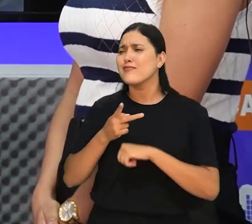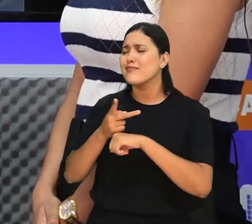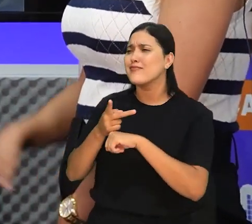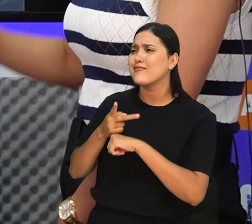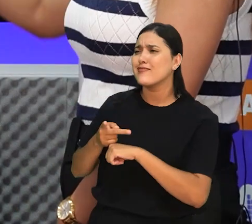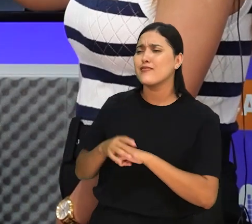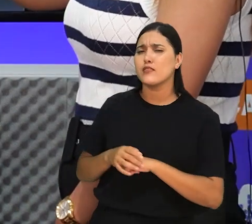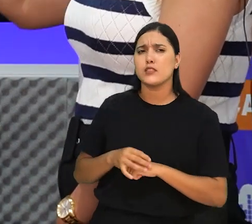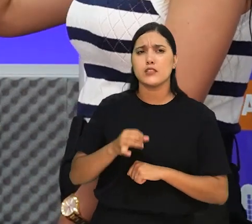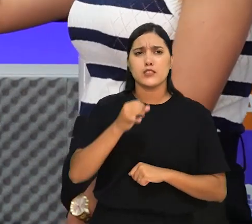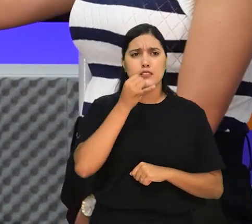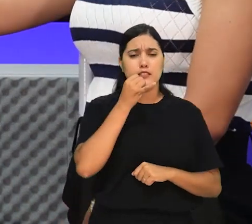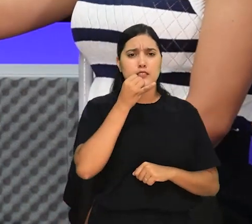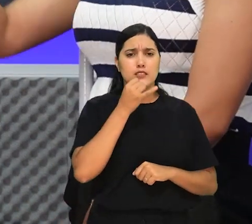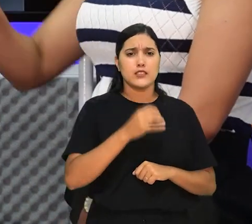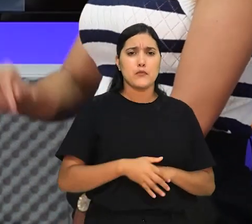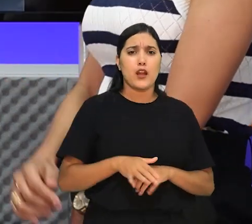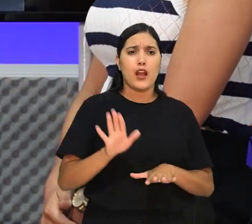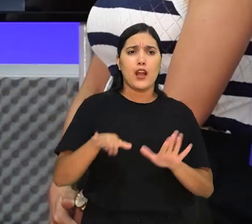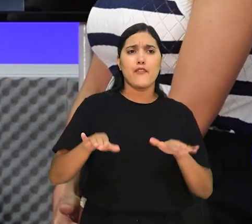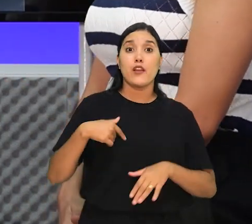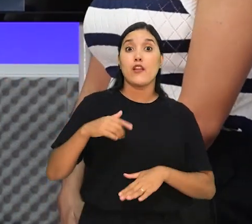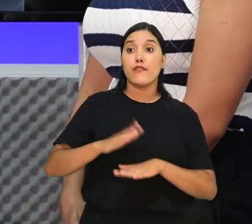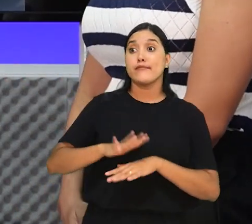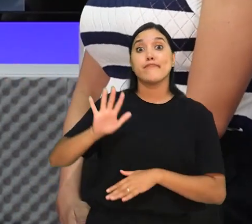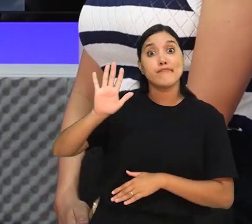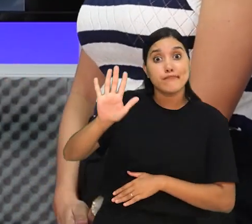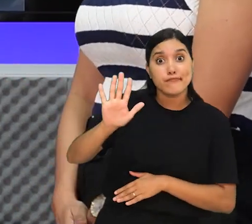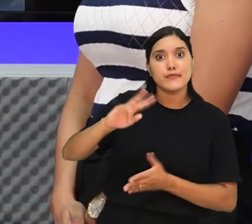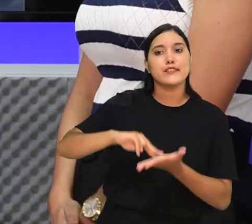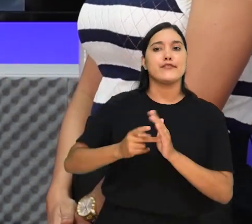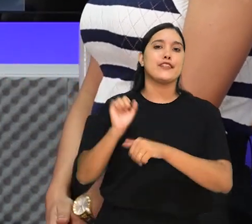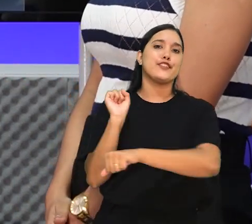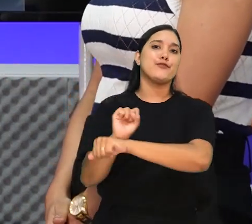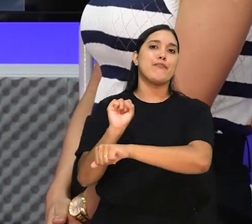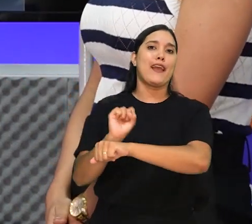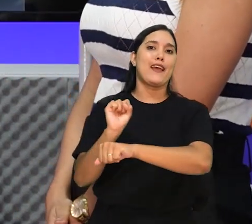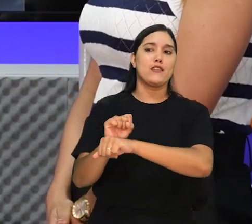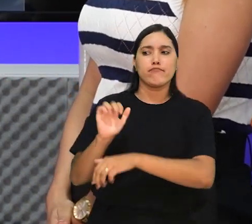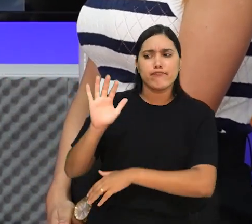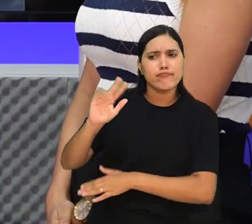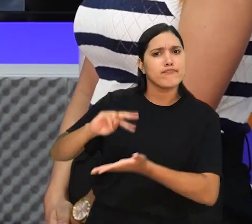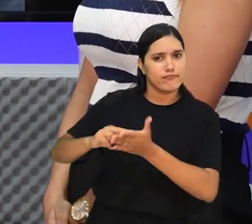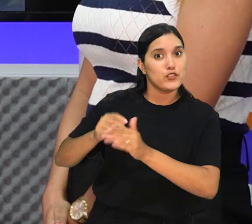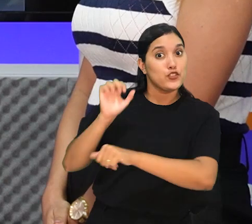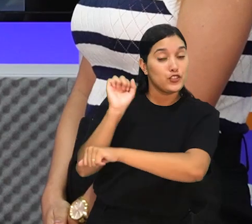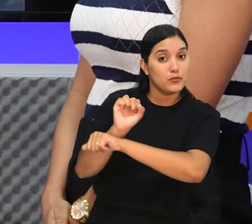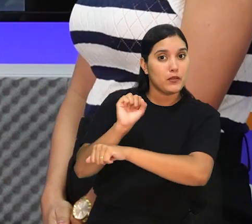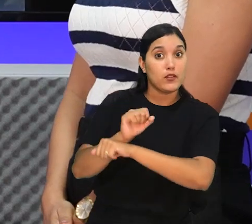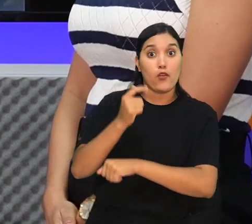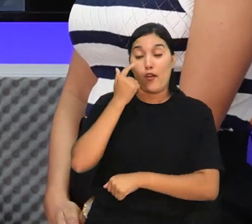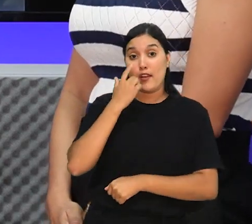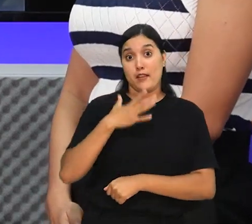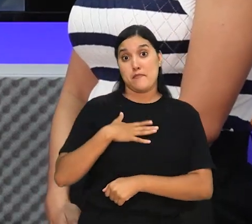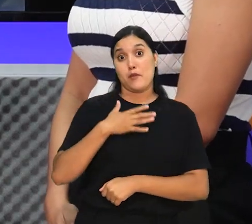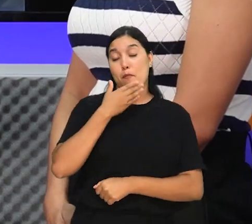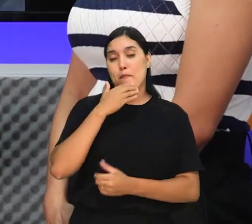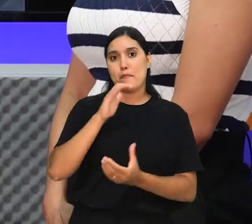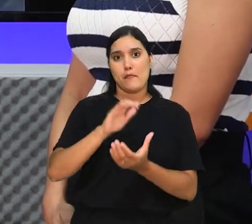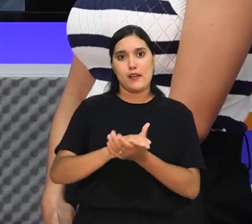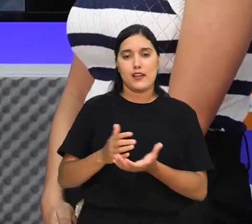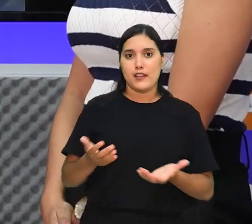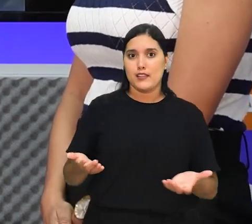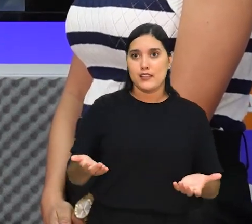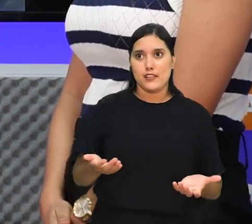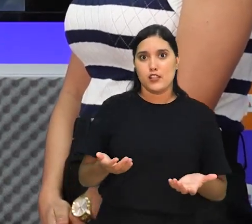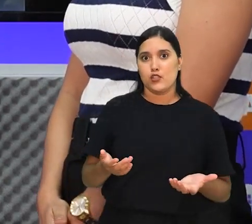o outro que a gente usa? Aqui a mão. Tipo, às vezes ele fala, espera, né? Ele usa aqui. Lembrando, gente, que meu marido ele não sabe. A